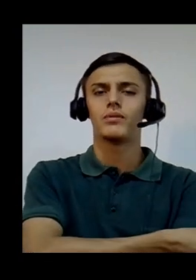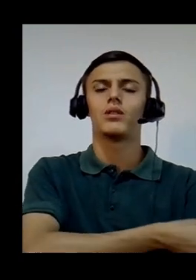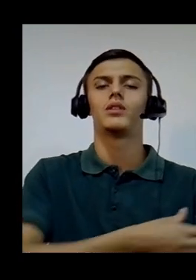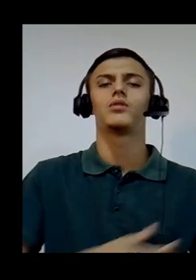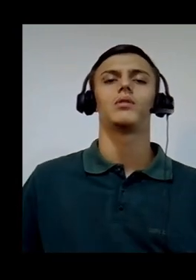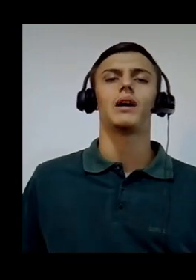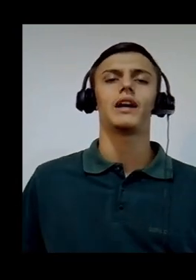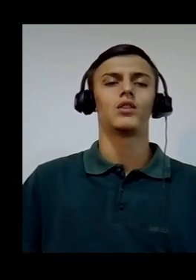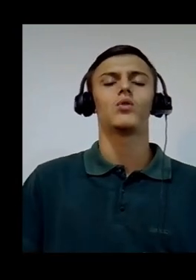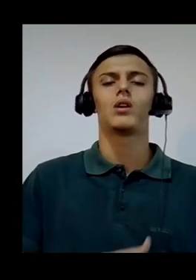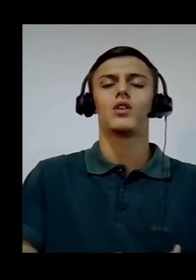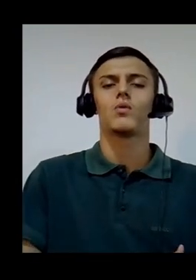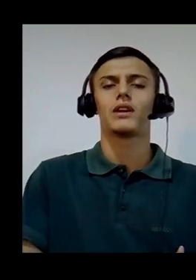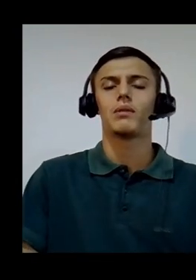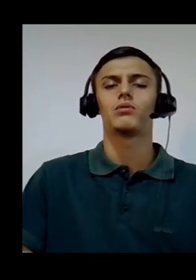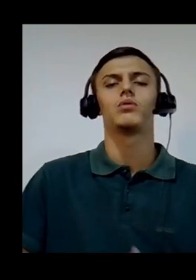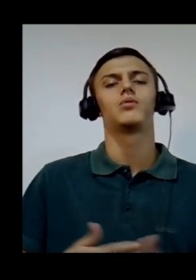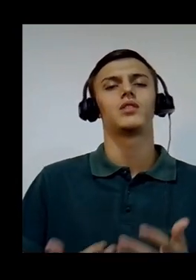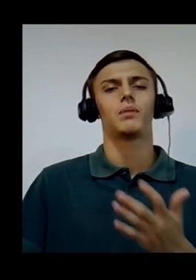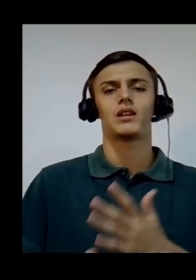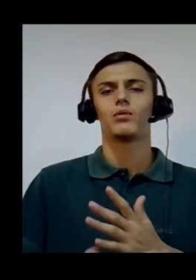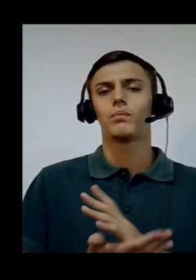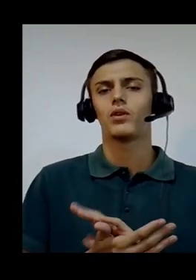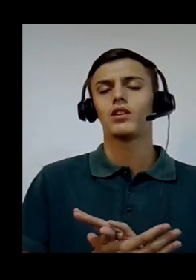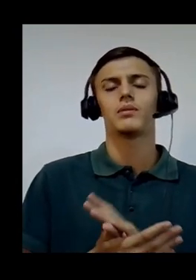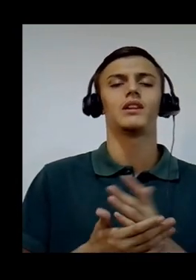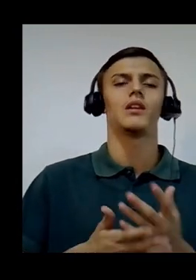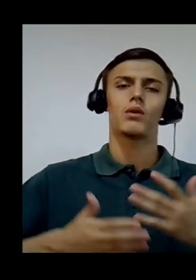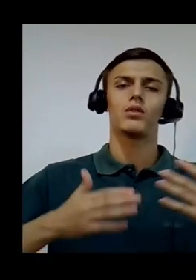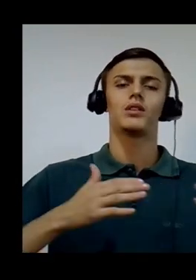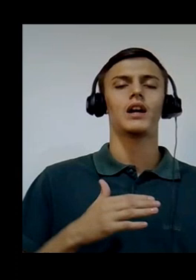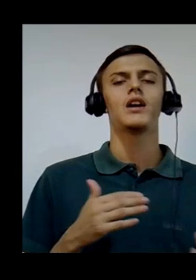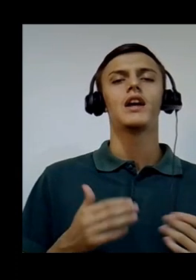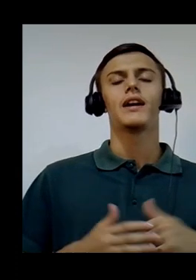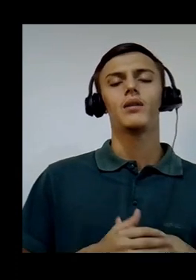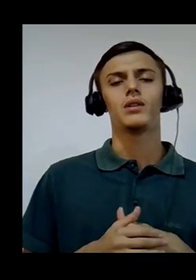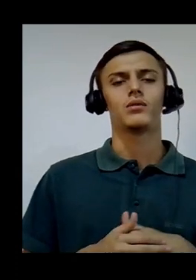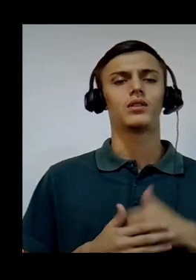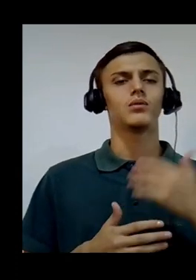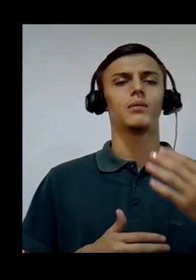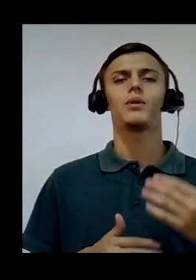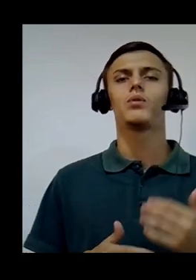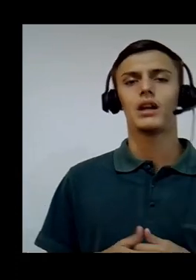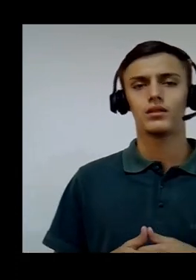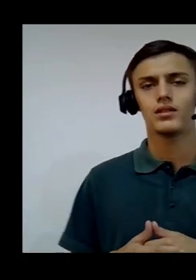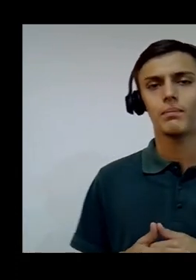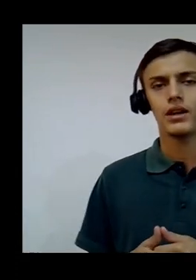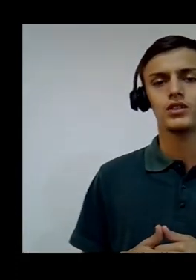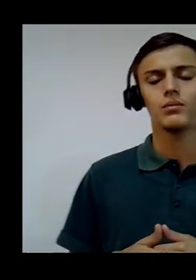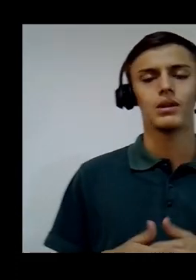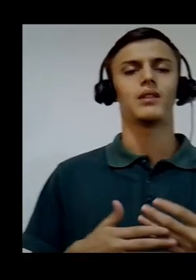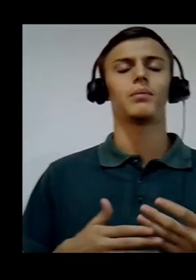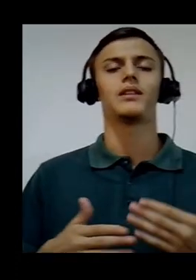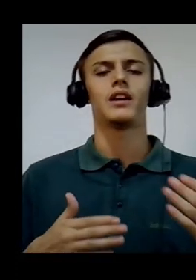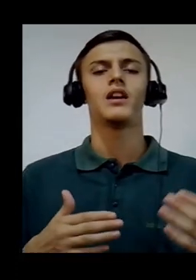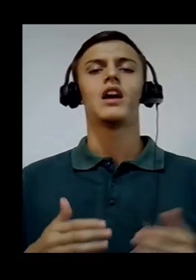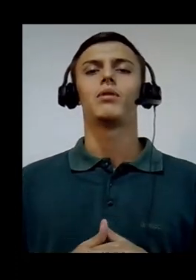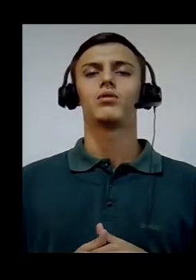ali um uniforme seu dentro de uma máquina ou causar alguma queimadura se você passar muito próxima dela para cortar caminho. Então sempre cuidado nessa